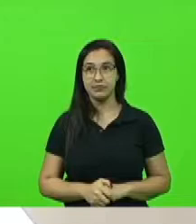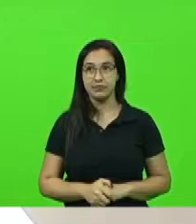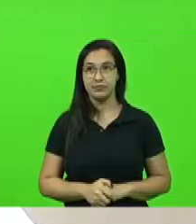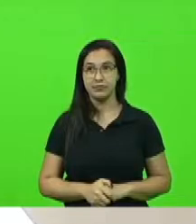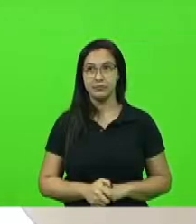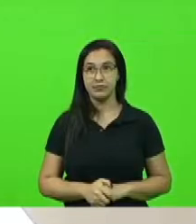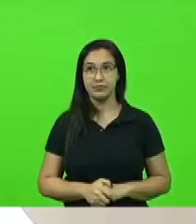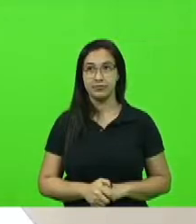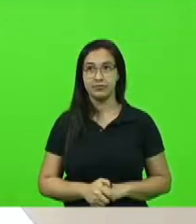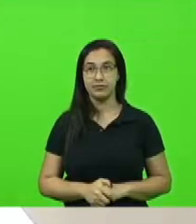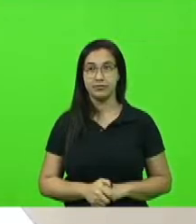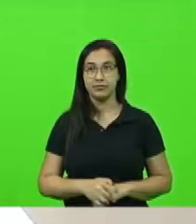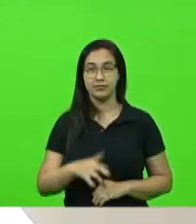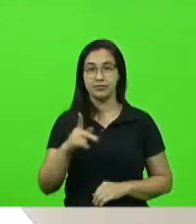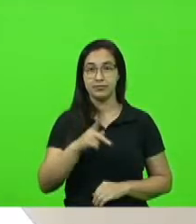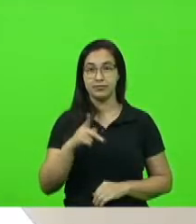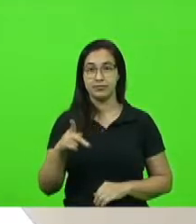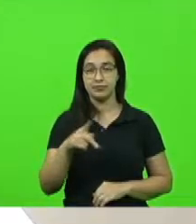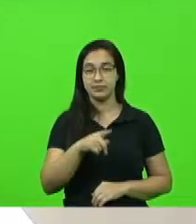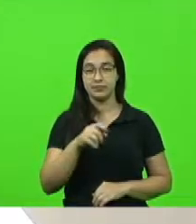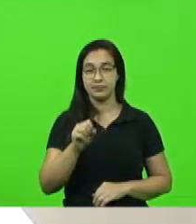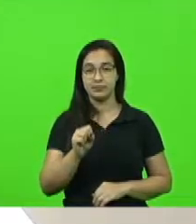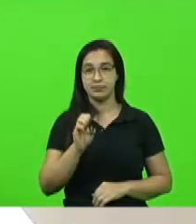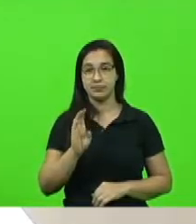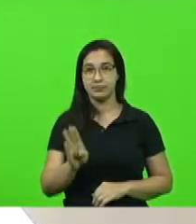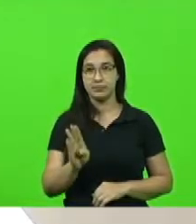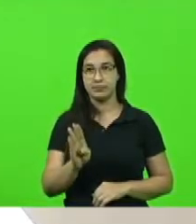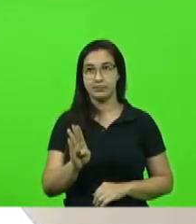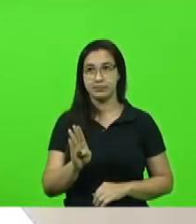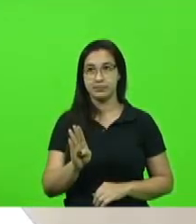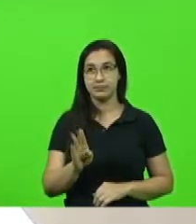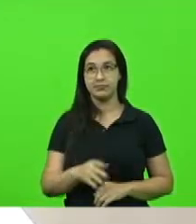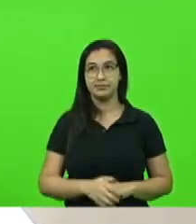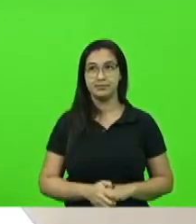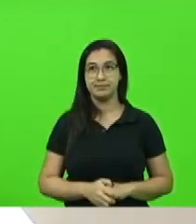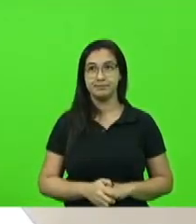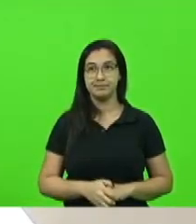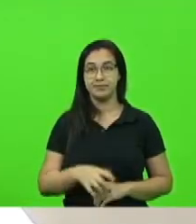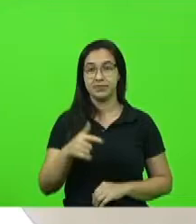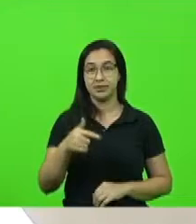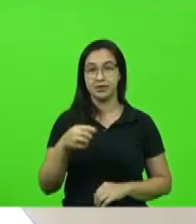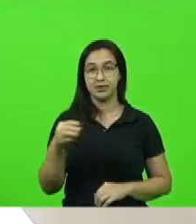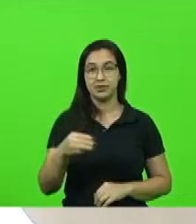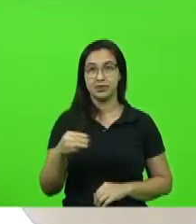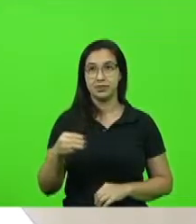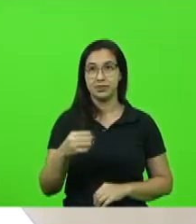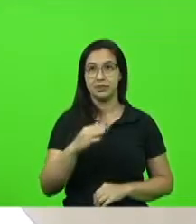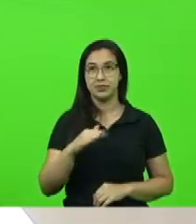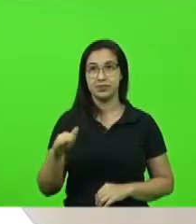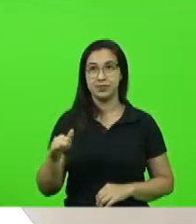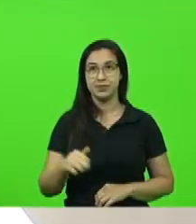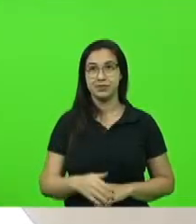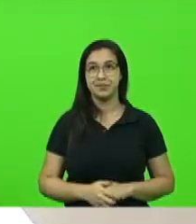Próximo bloco, PP, PSB, também com 7 minutos e 30 segundos.